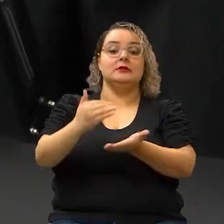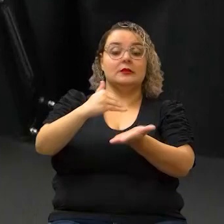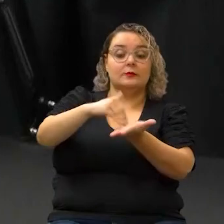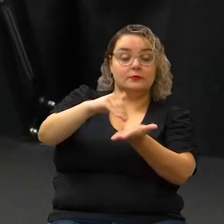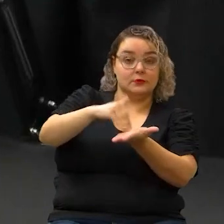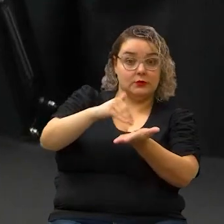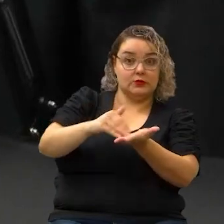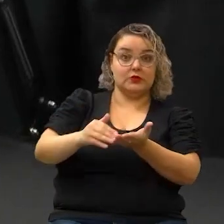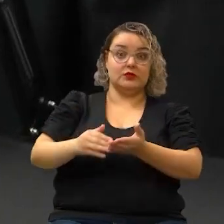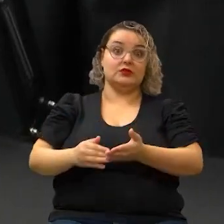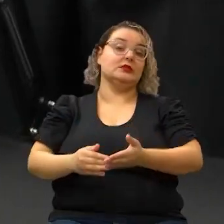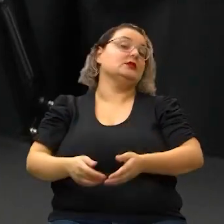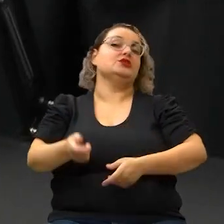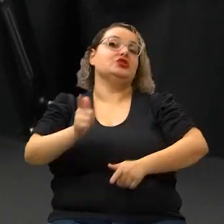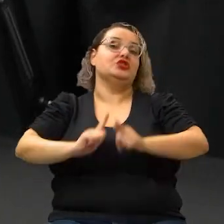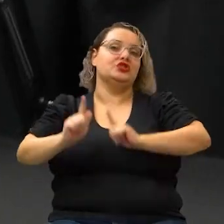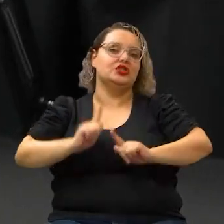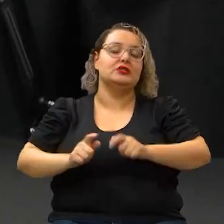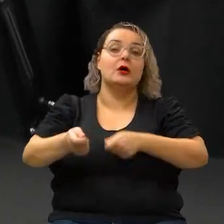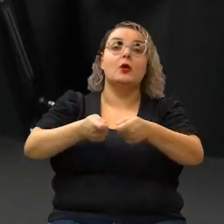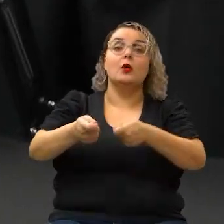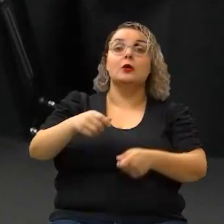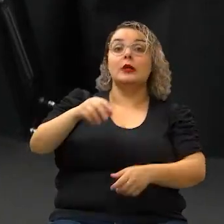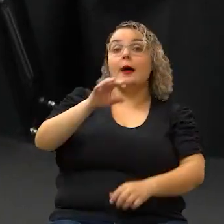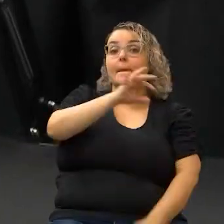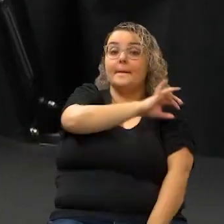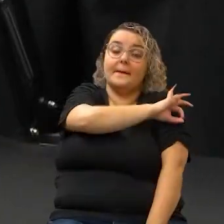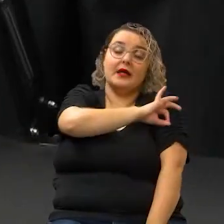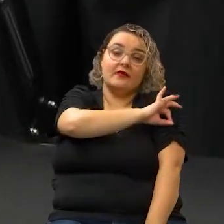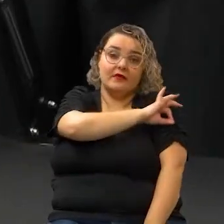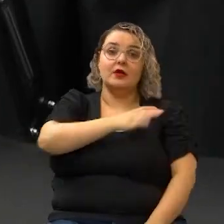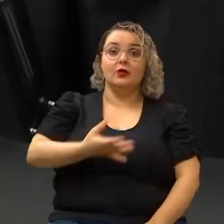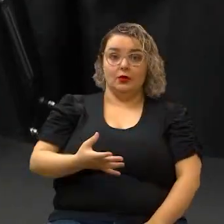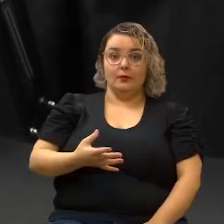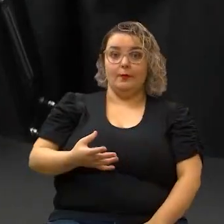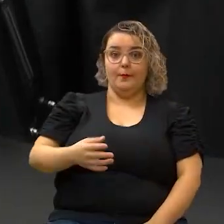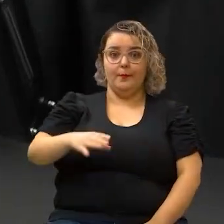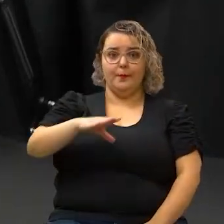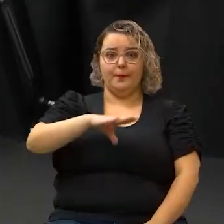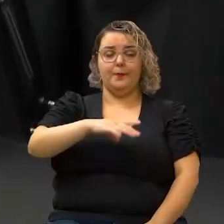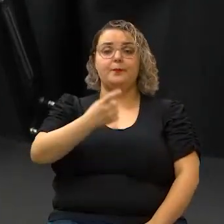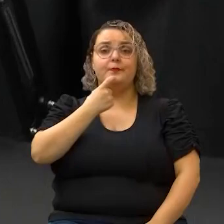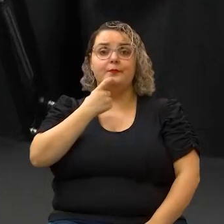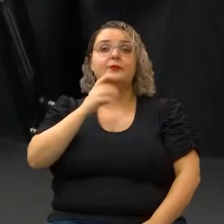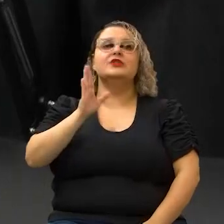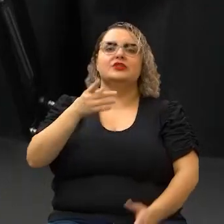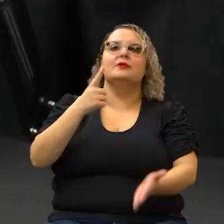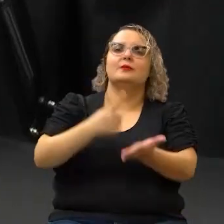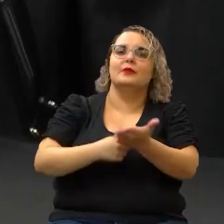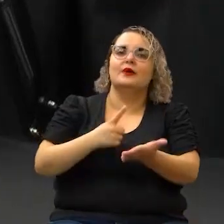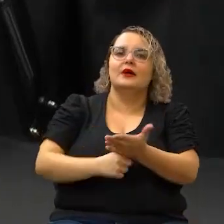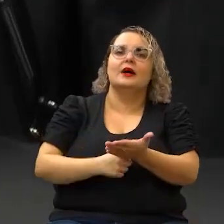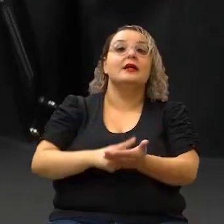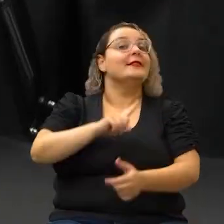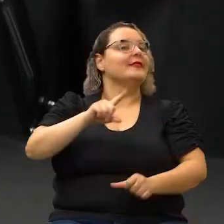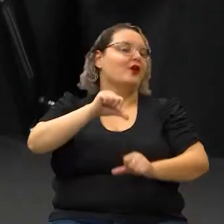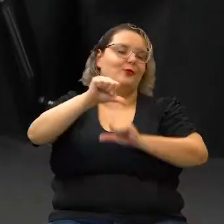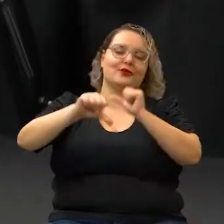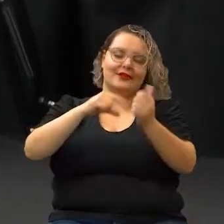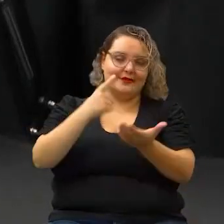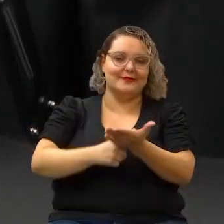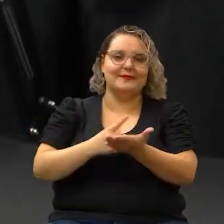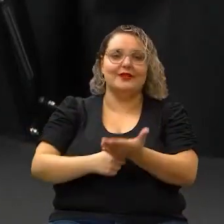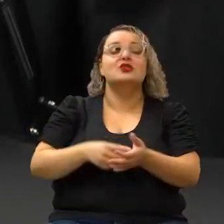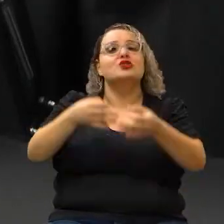de Gestão e Controle aqui na Prefeitura de Campinas. Então, a gente aproveitou, já estava marcado, fizemos questão de não desmarcar, justamente